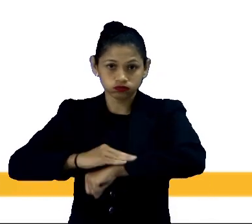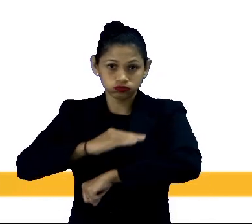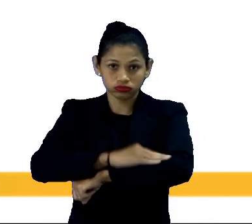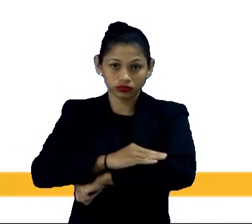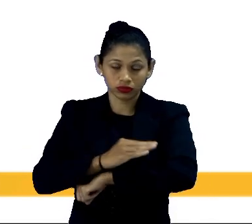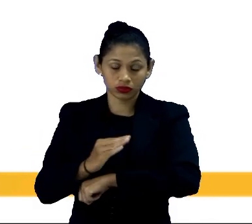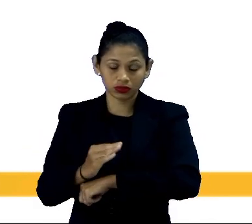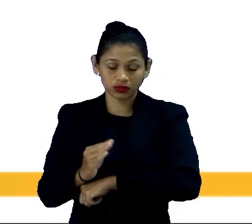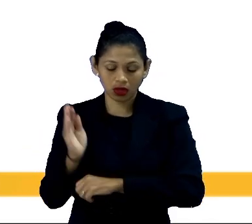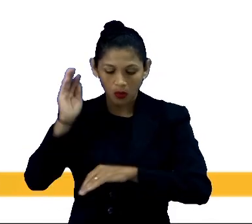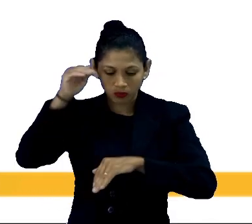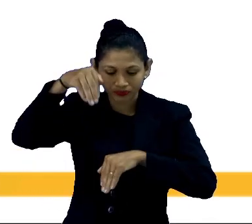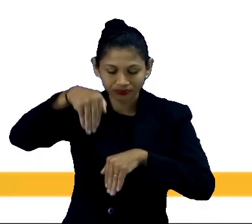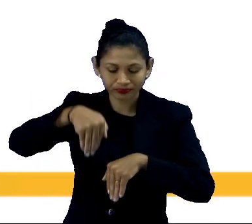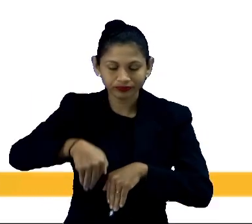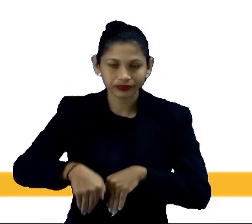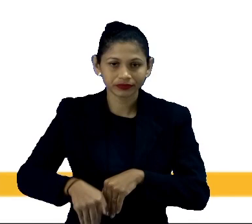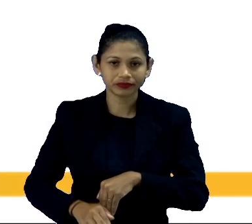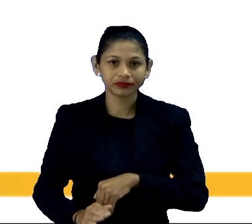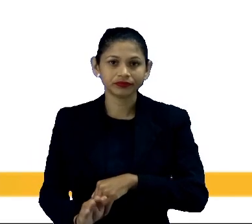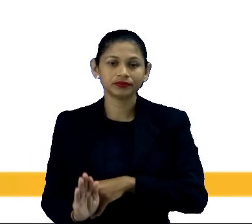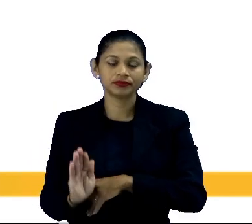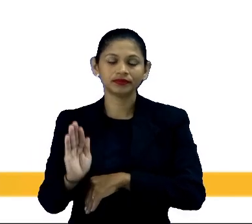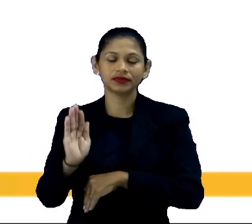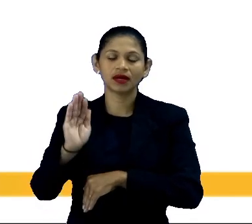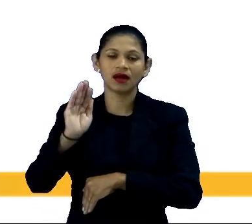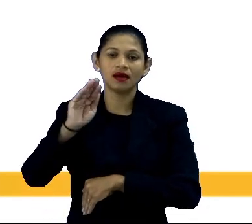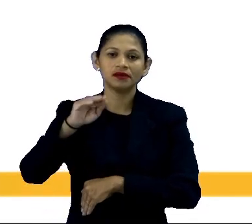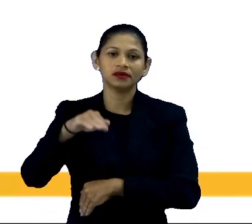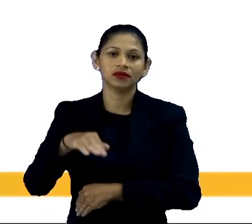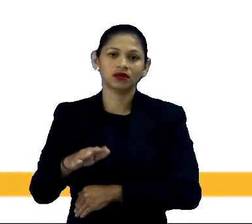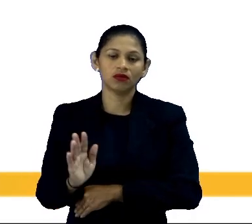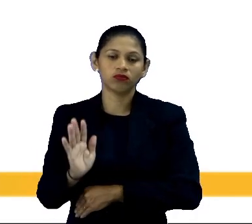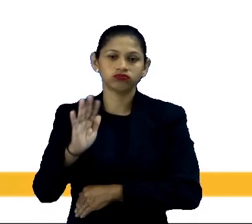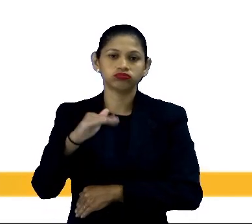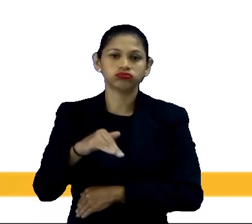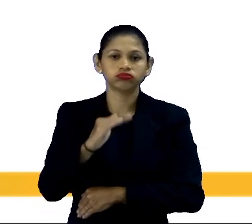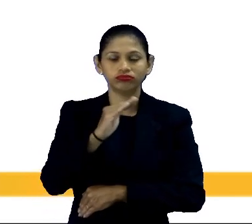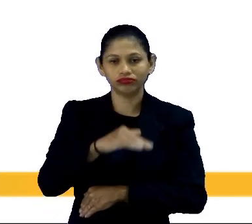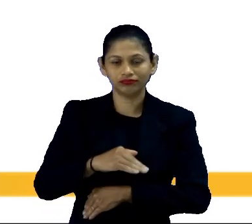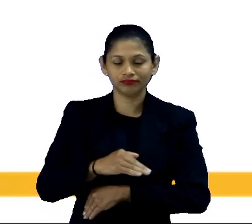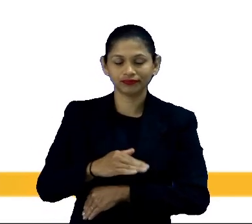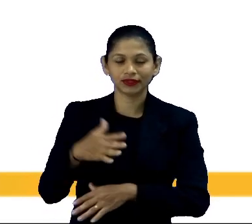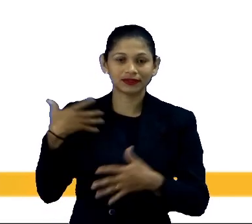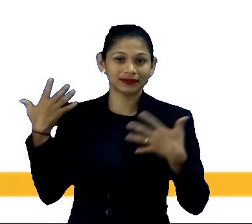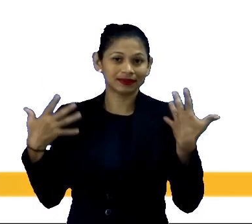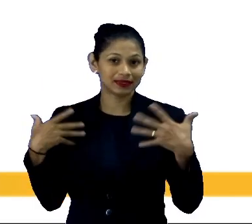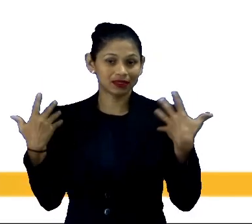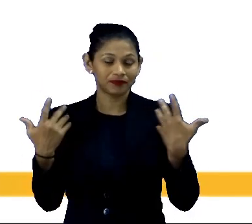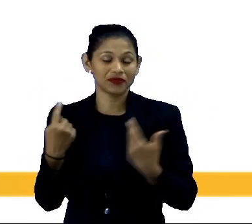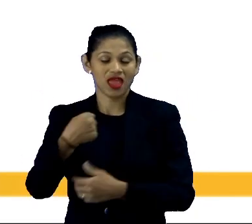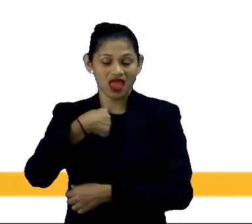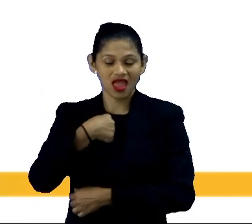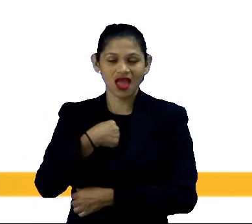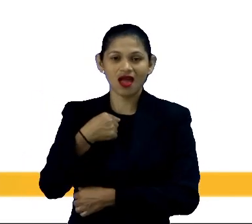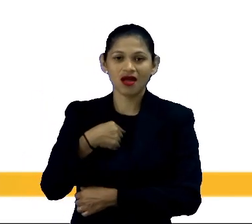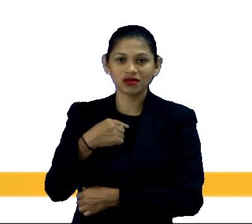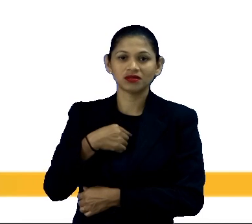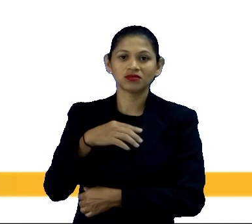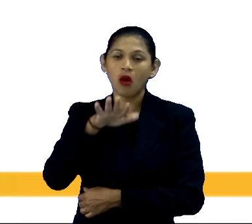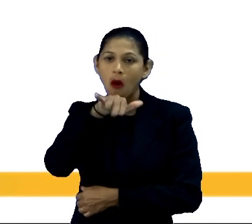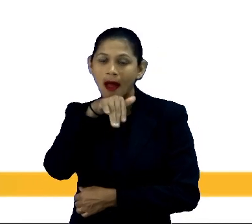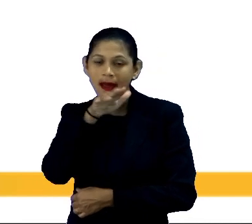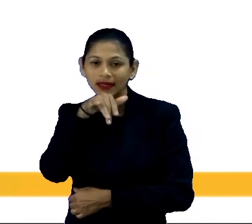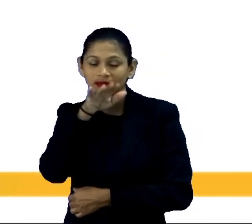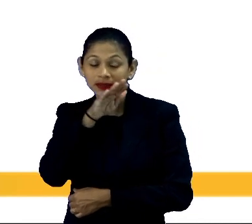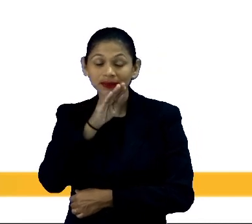d'água, gritando, satisfeito. Eu sou bicho d'água, eu sou bicho d'água. Por isso, quando